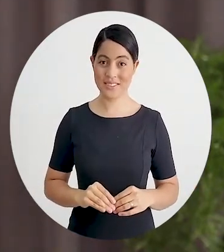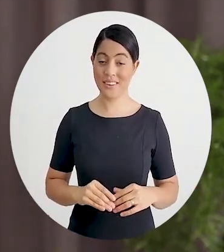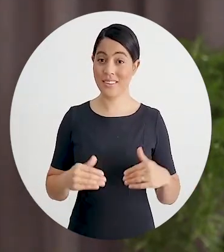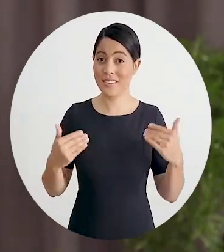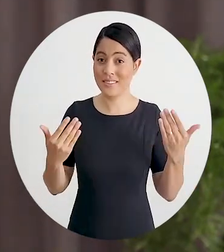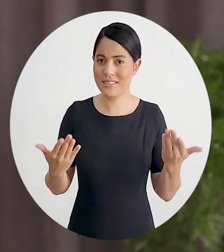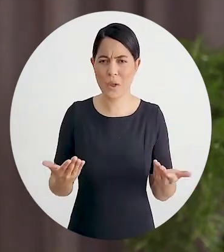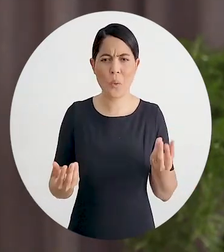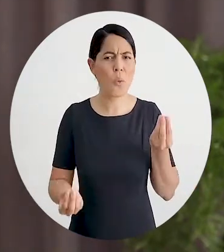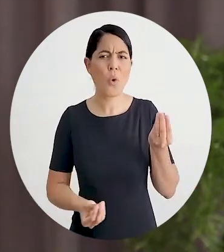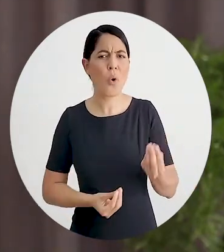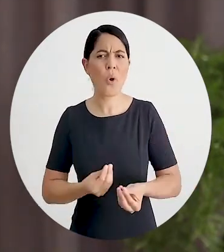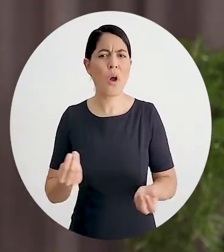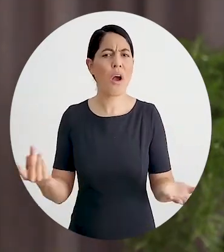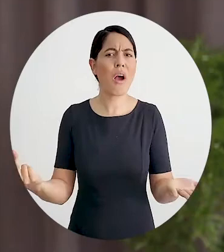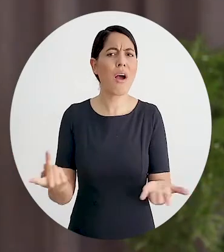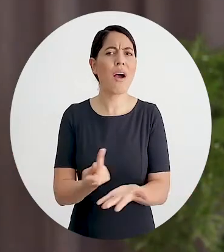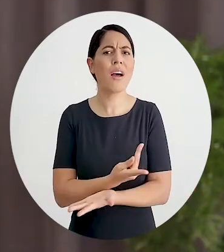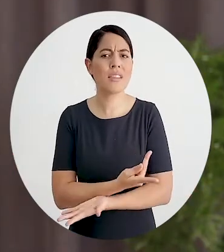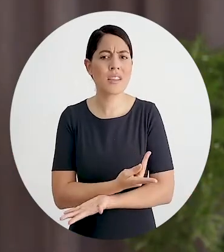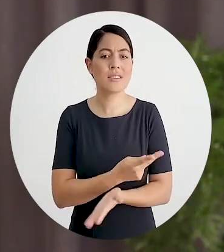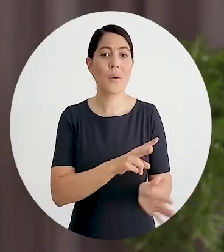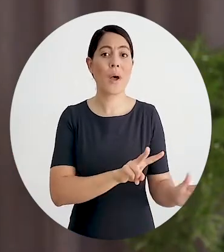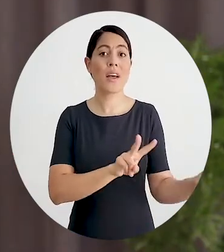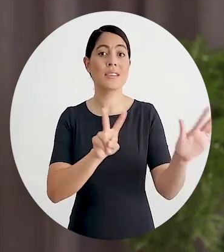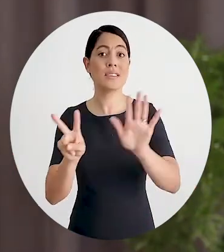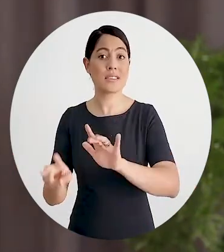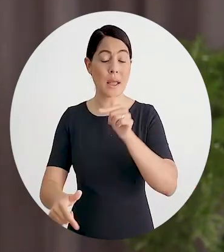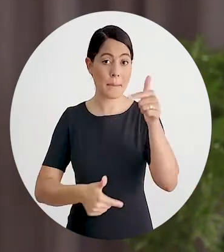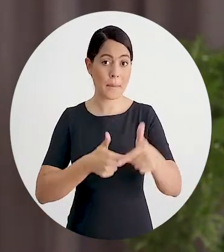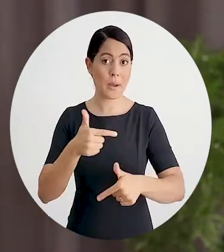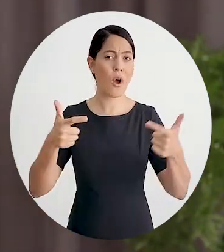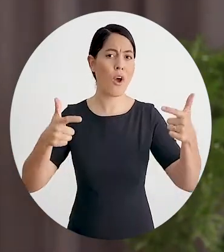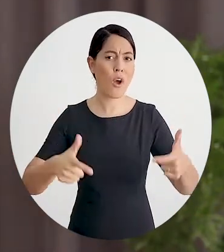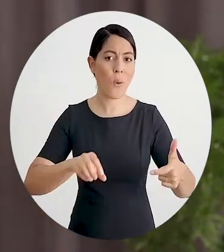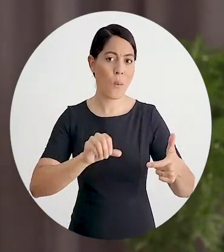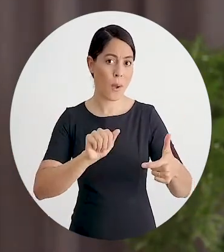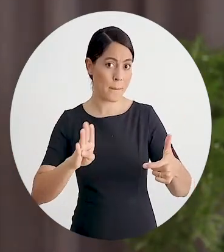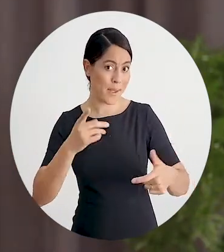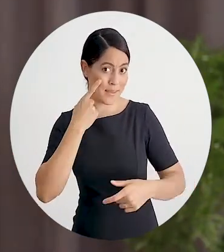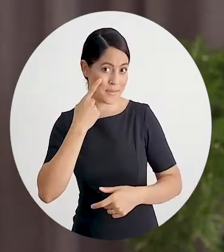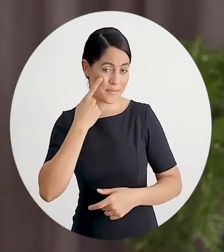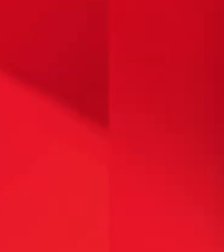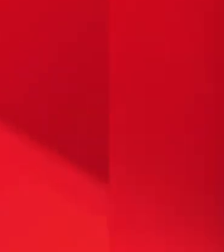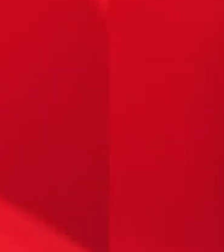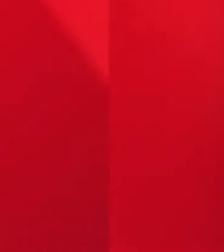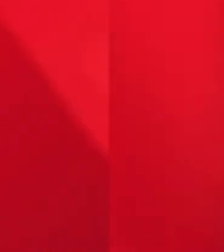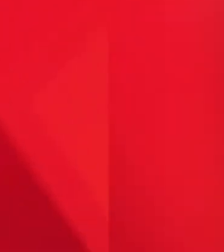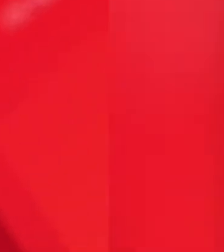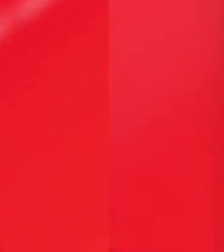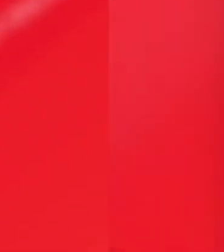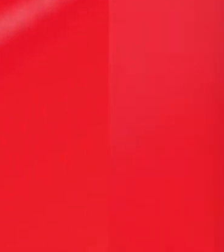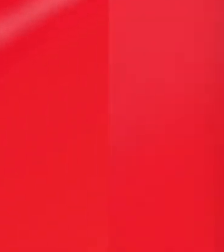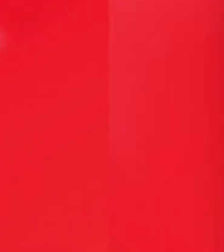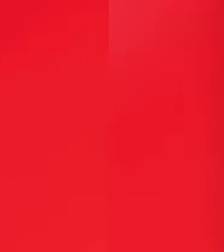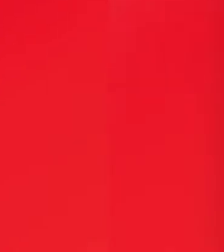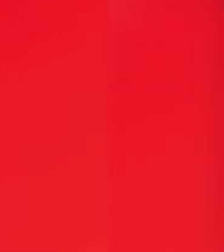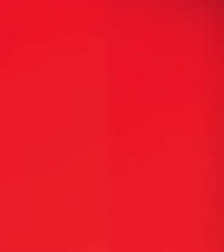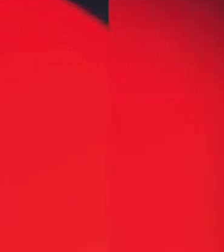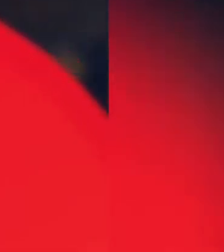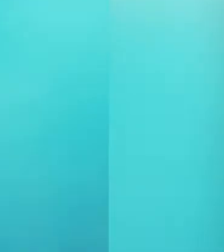do Brasil. Vamos conferir como foram as últimas semanas de trabalho na OAB?